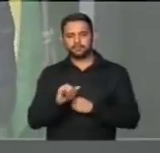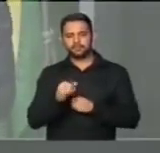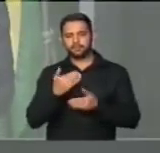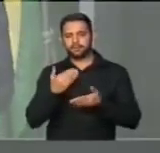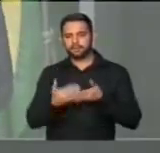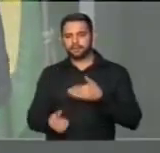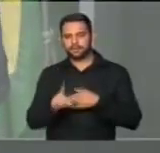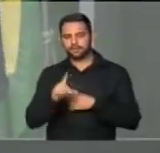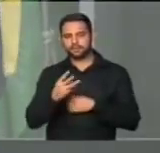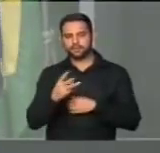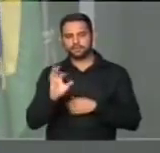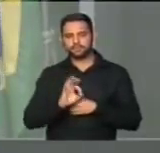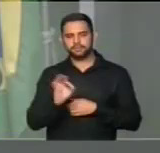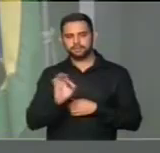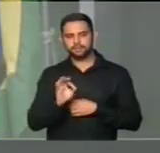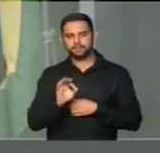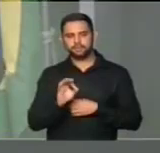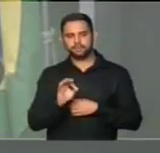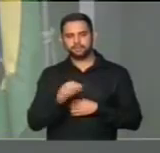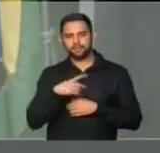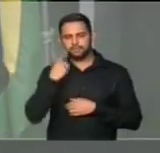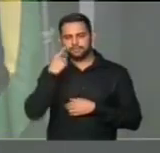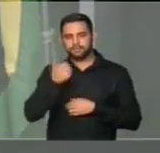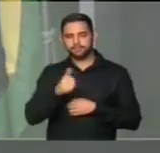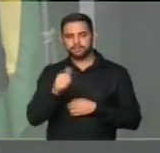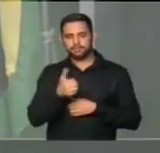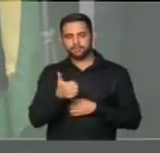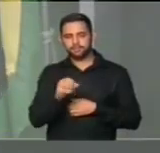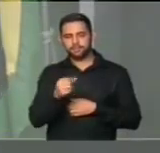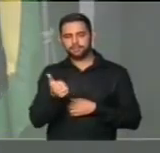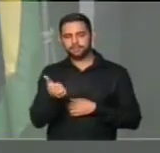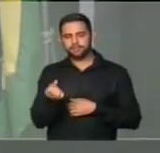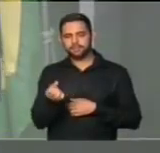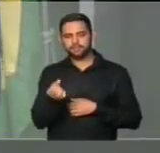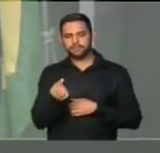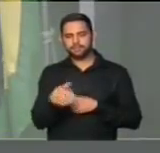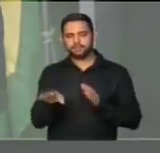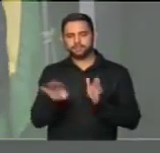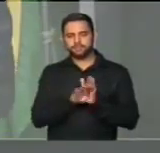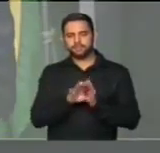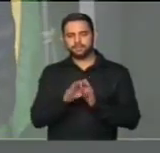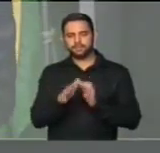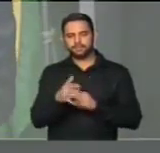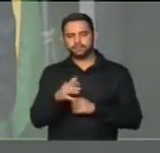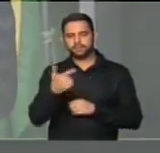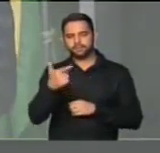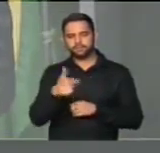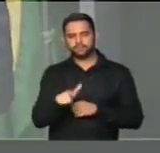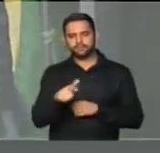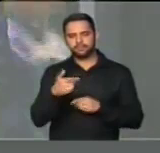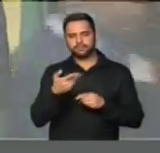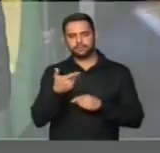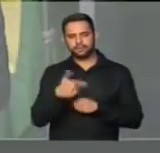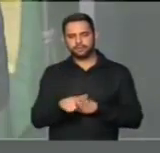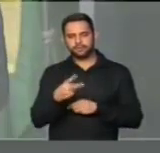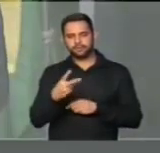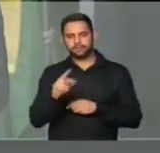caia em 3%, que as previsões para 2016 já cheguem a novamente queda